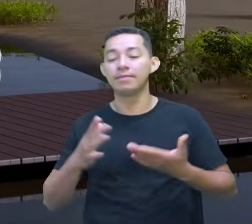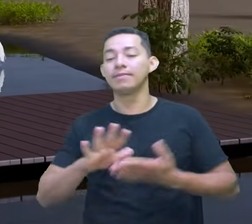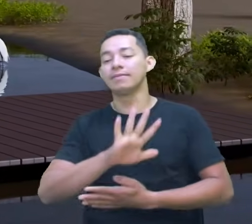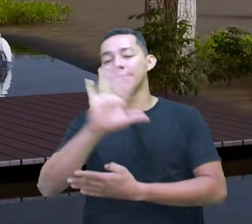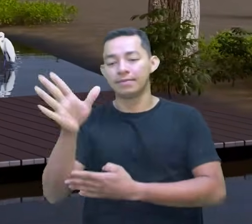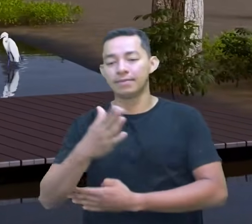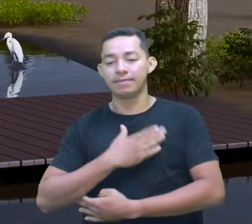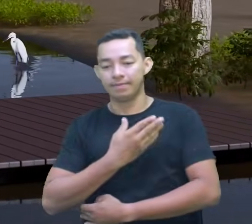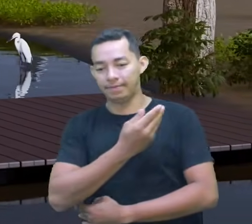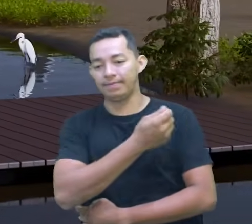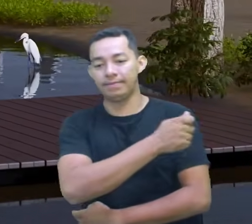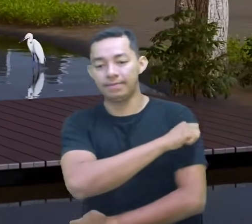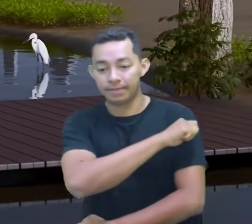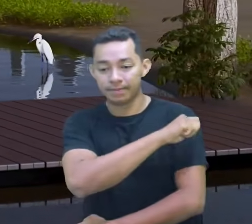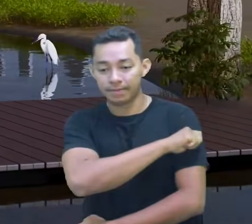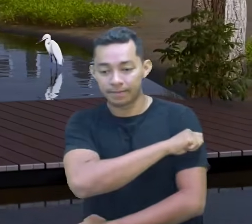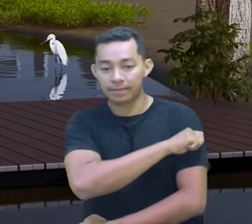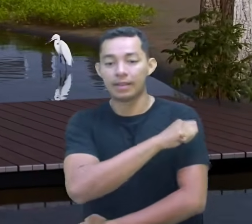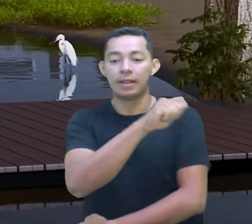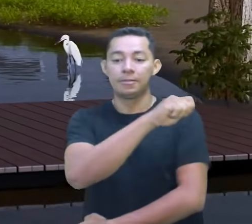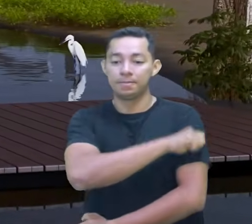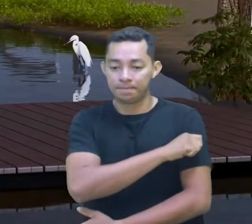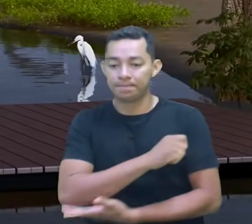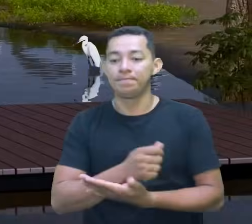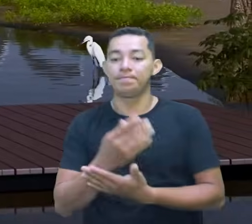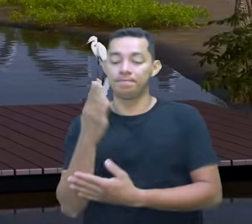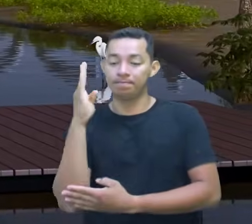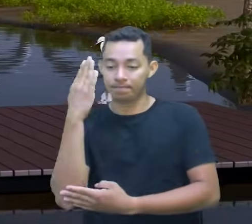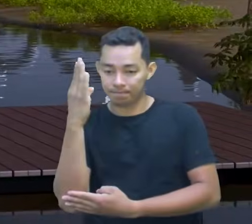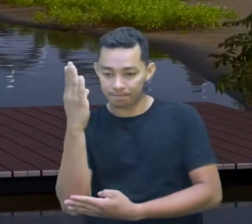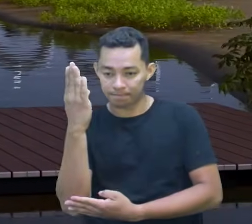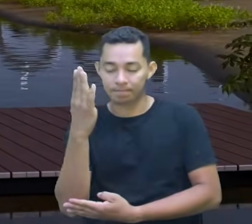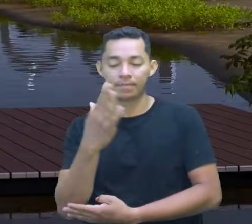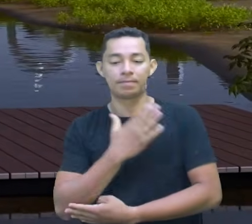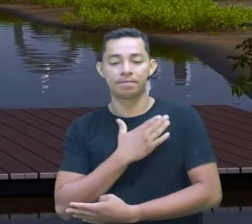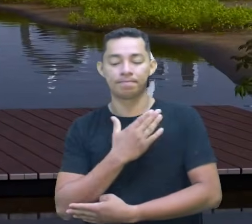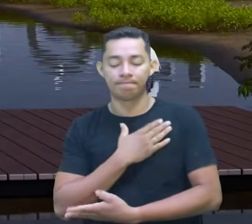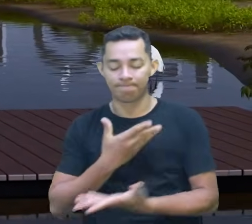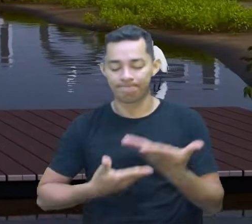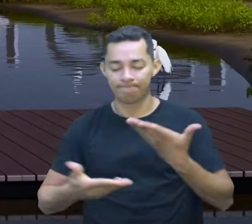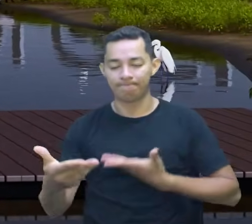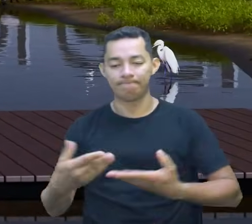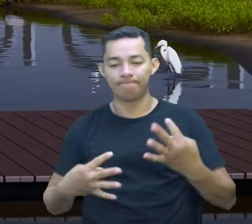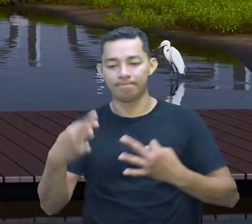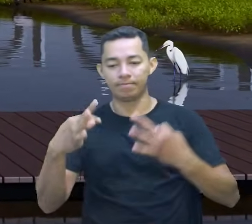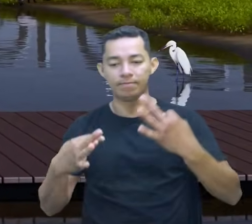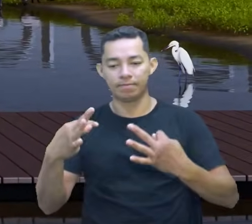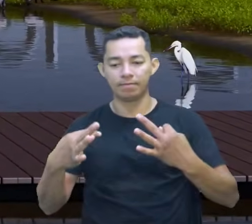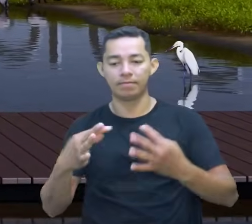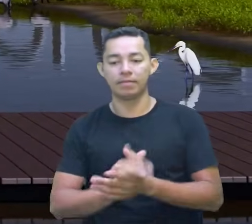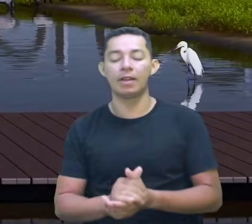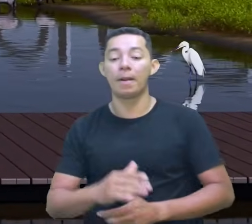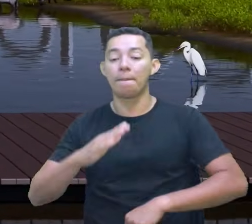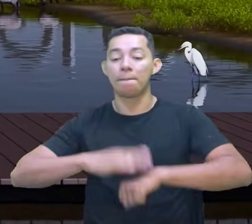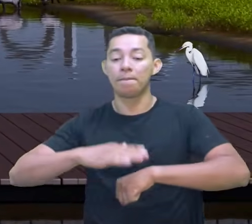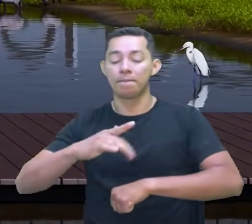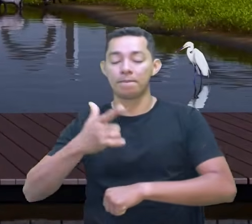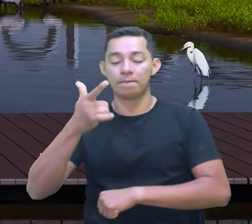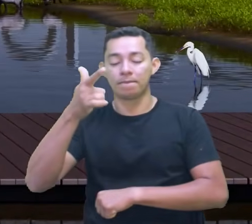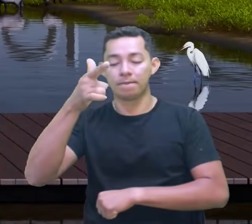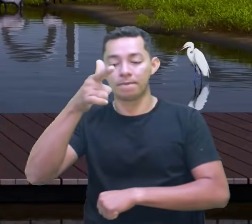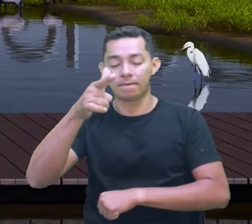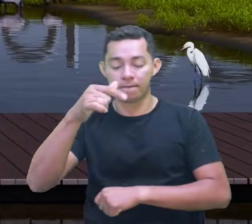Olá, meus alunos, alunos de biologia da minha mediação tecnológica, mais uma vez aqui